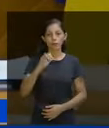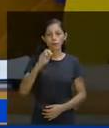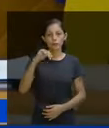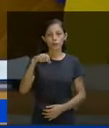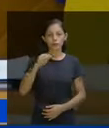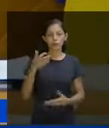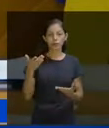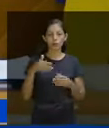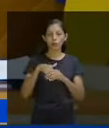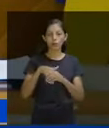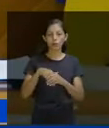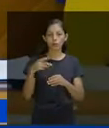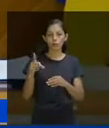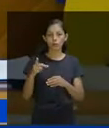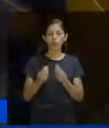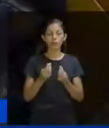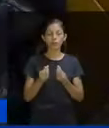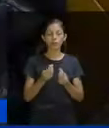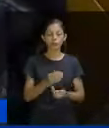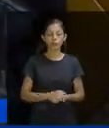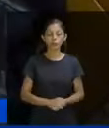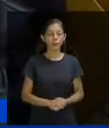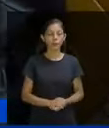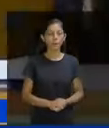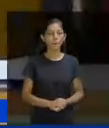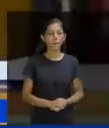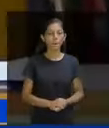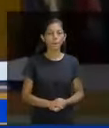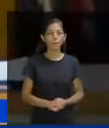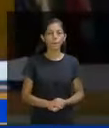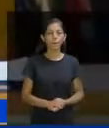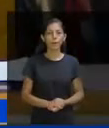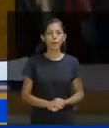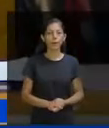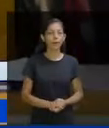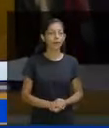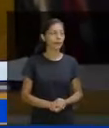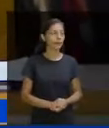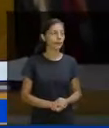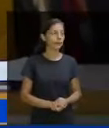para o seu voto de vista. Um minutinho, doutora Tina.